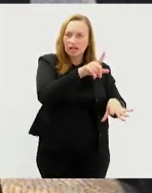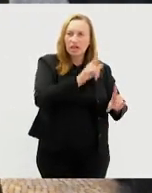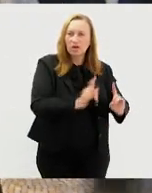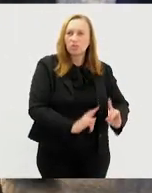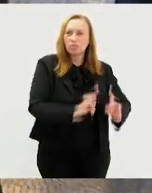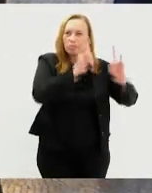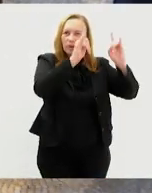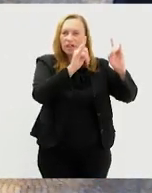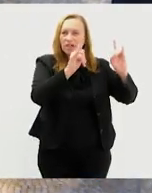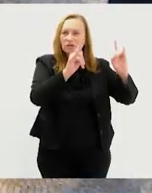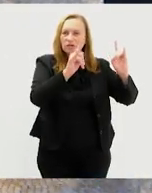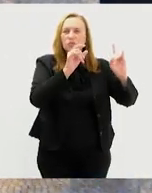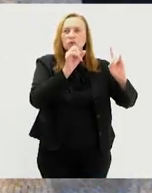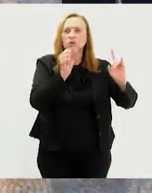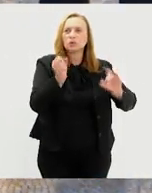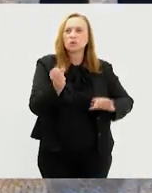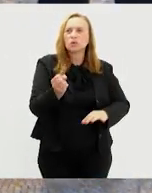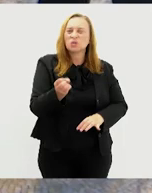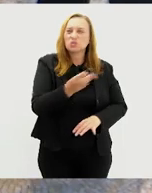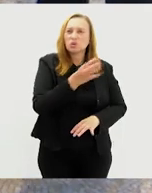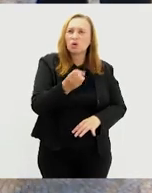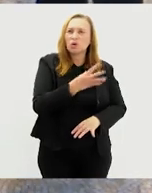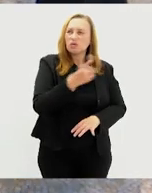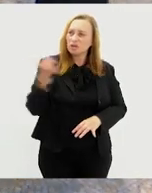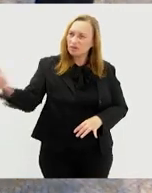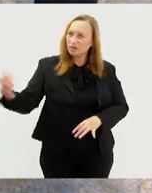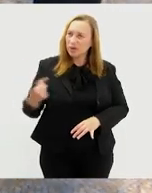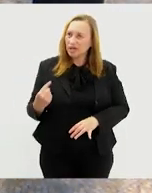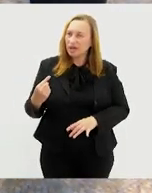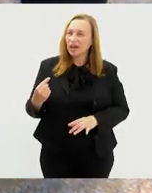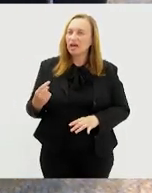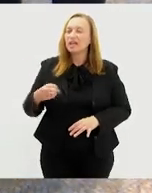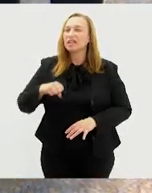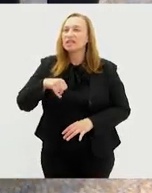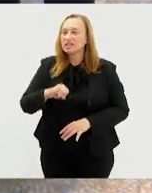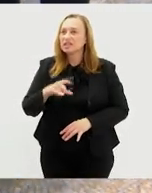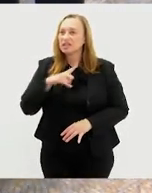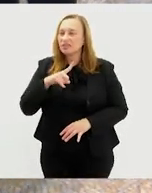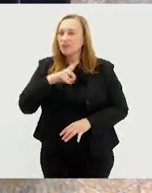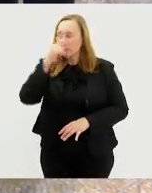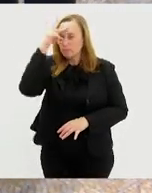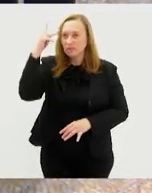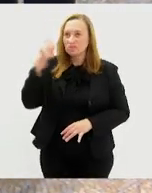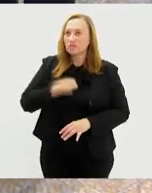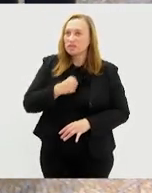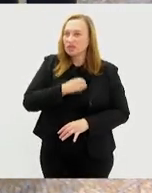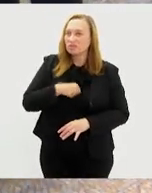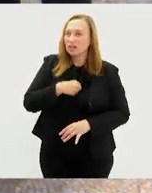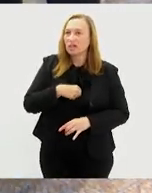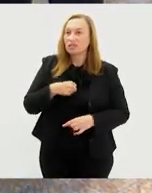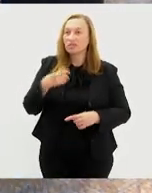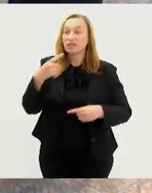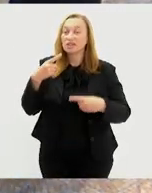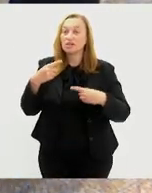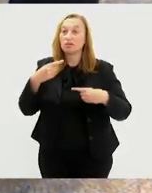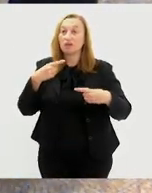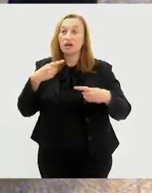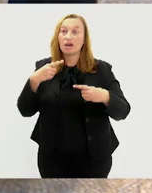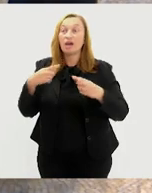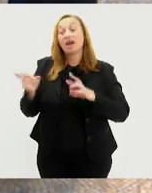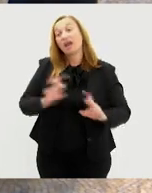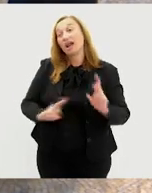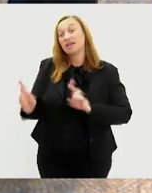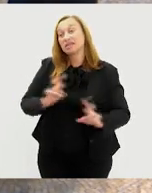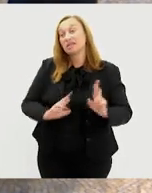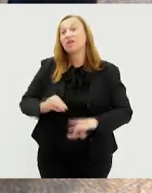esteja com muita saudade por gentileza vamos começar a fazer uma relação de quem tá com saudade de